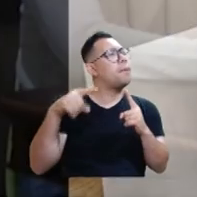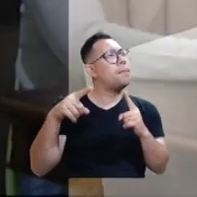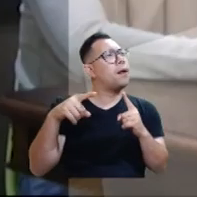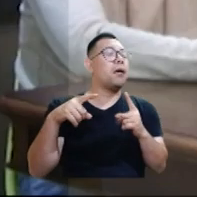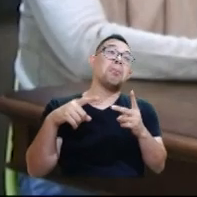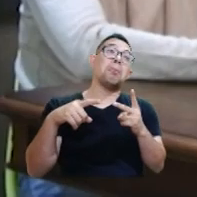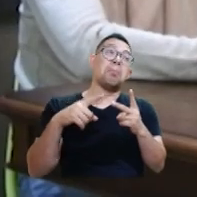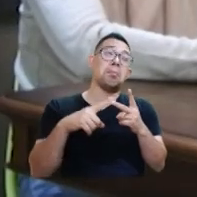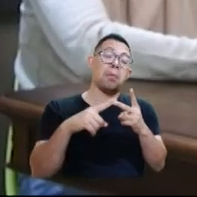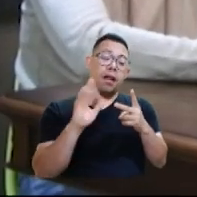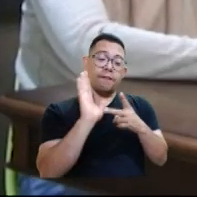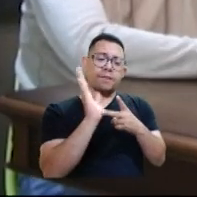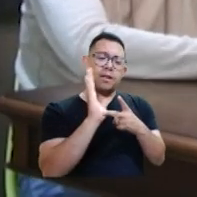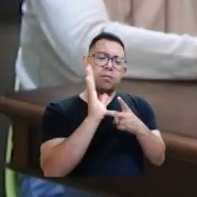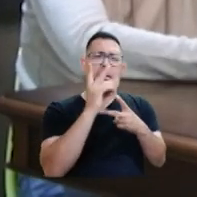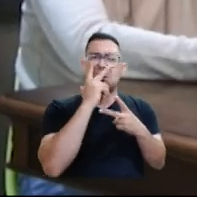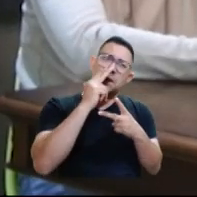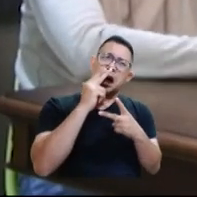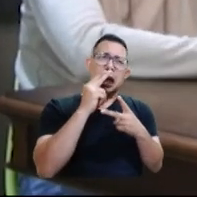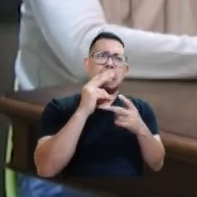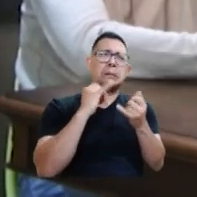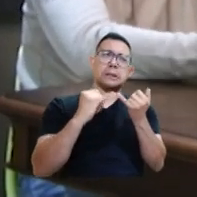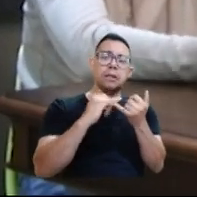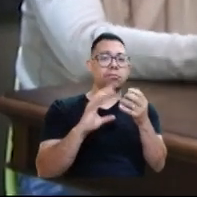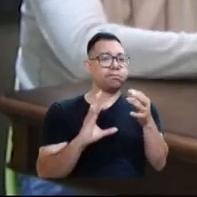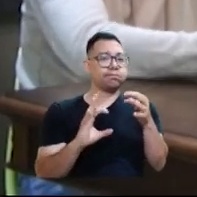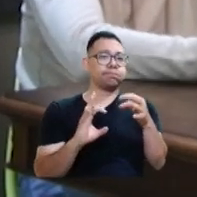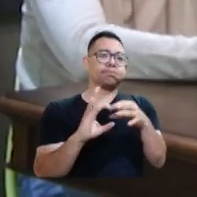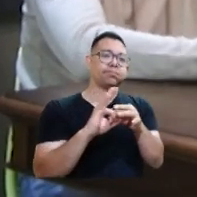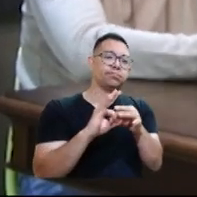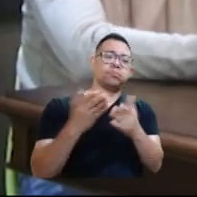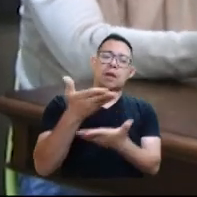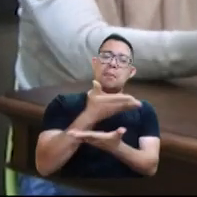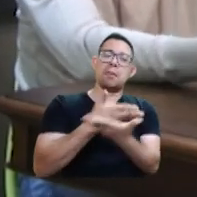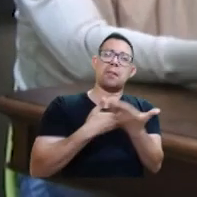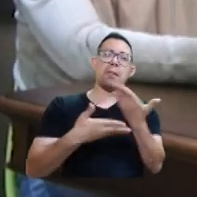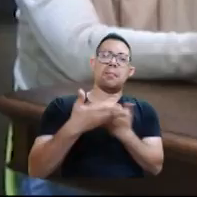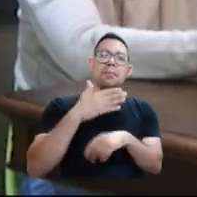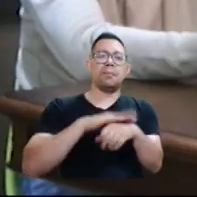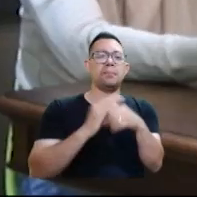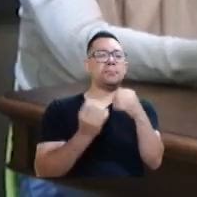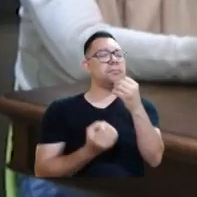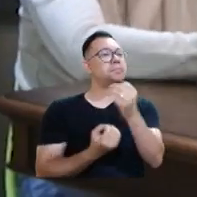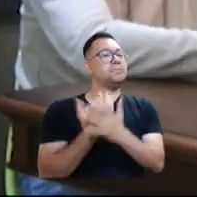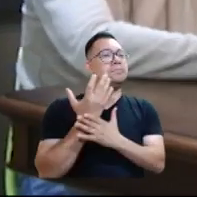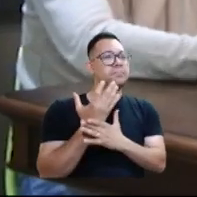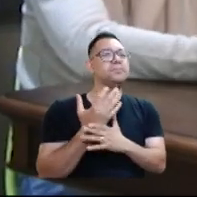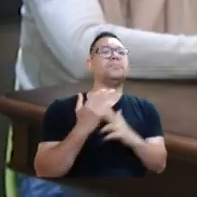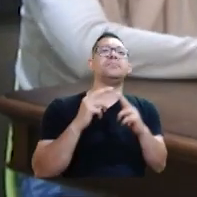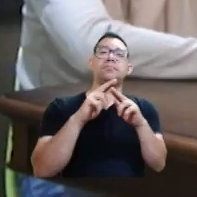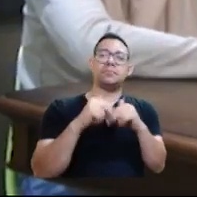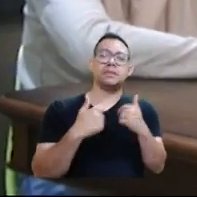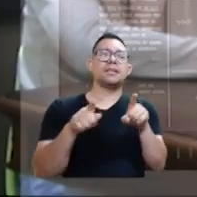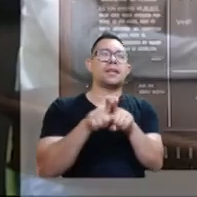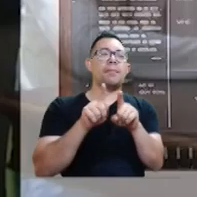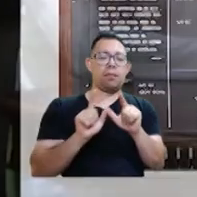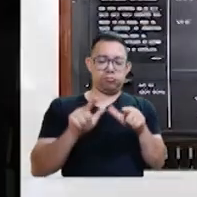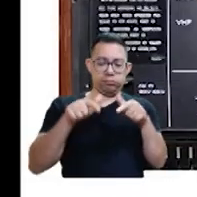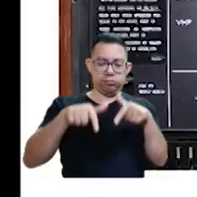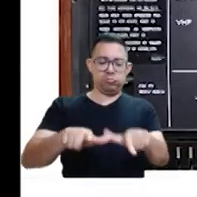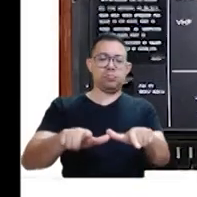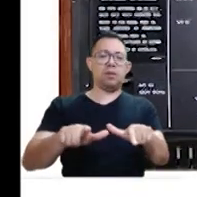né, da ideia de uma mídia, né, que toca uma mídia e tudo mais, para entreter as pessoas, né, para você ouvir música e tudo